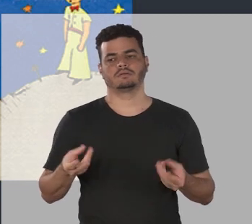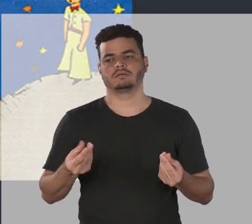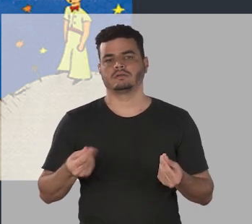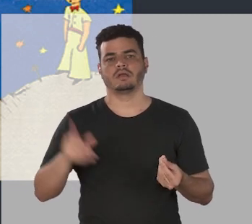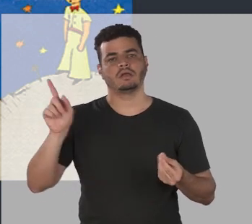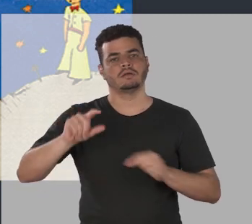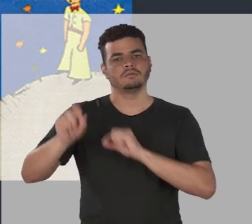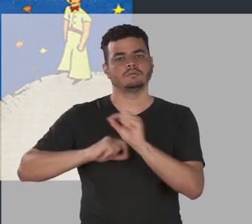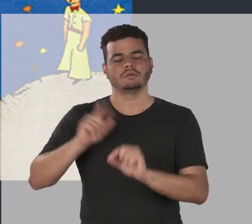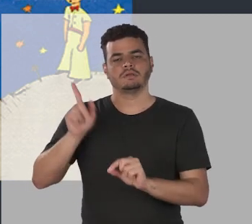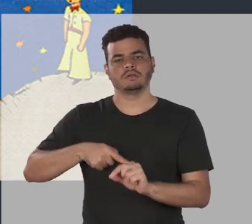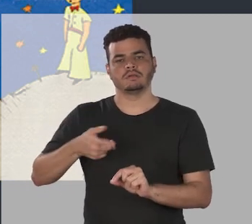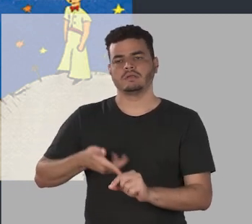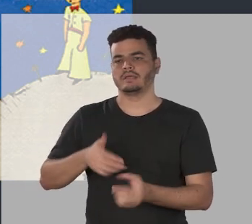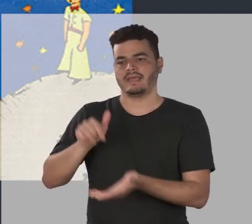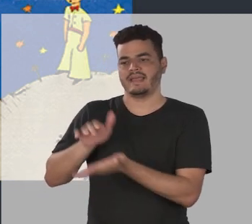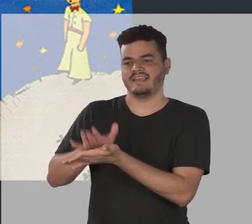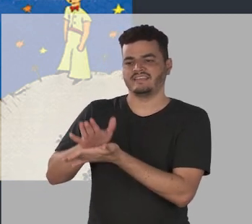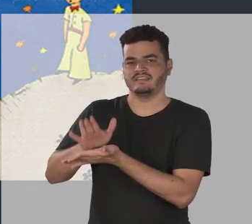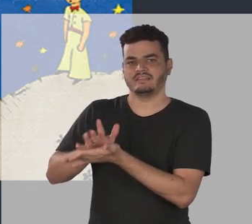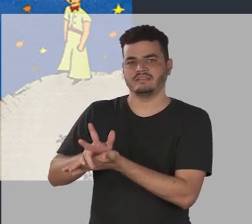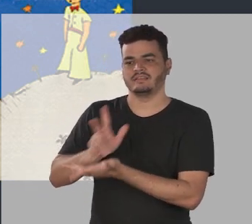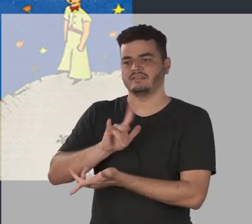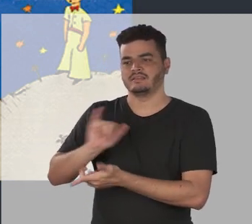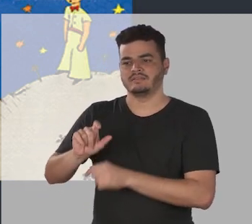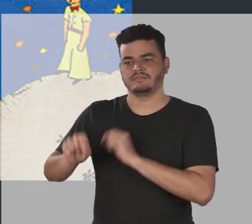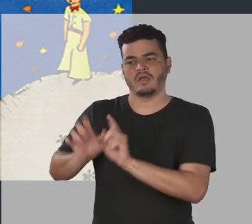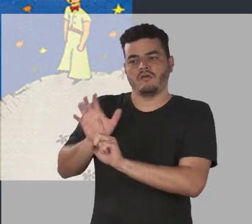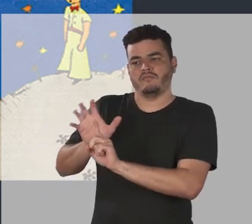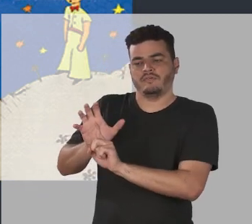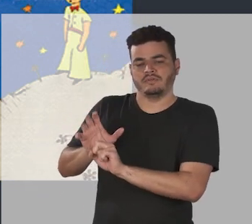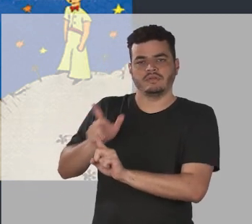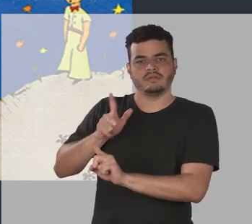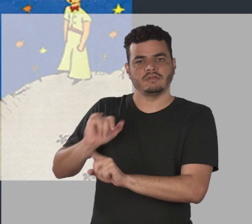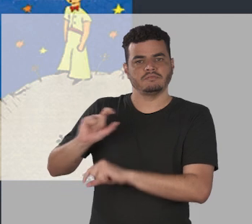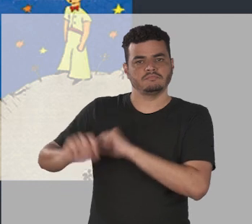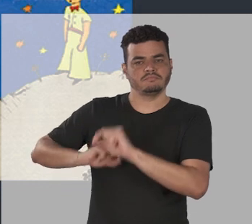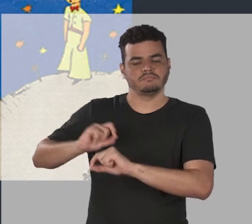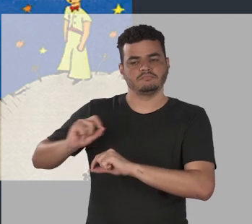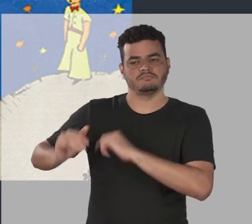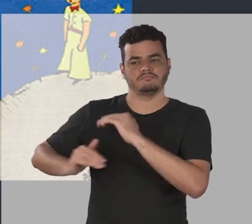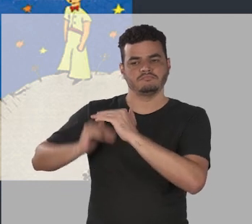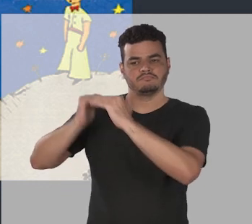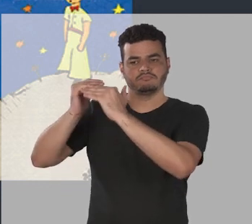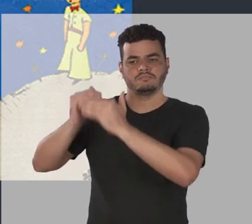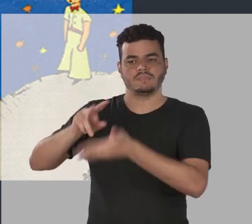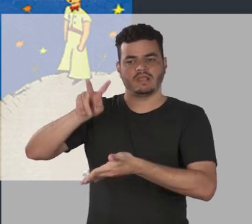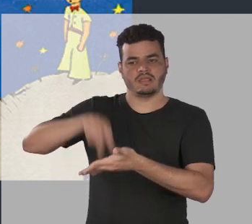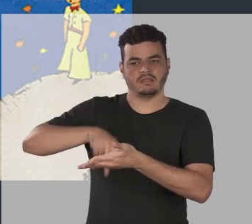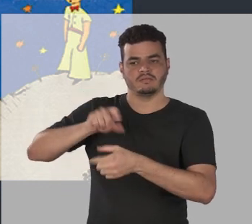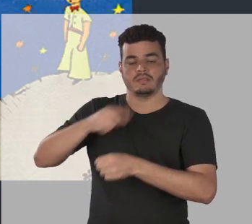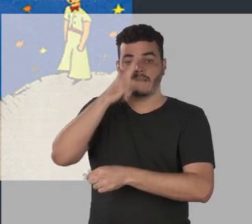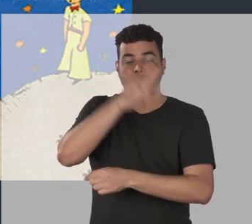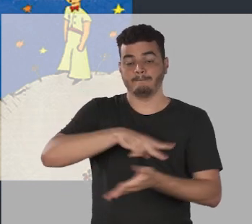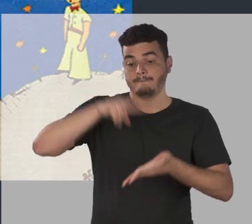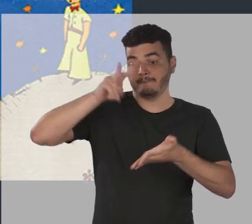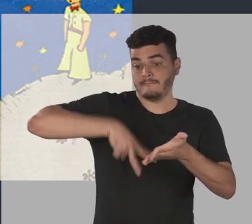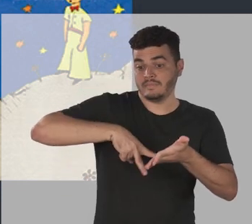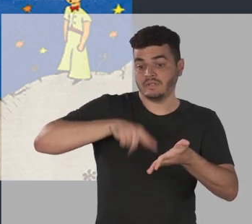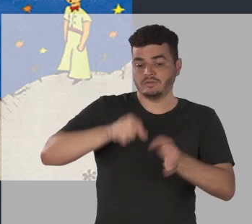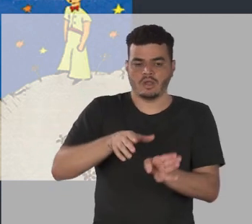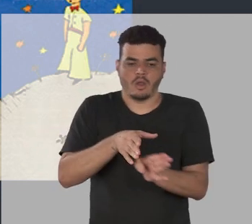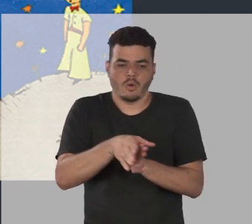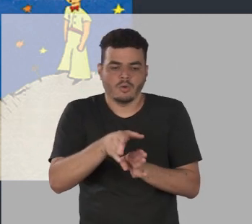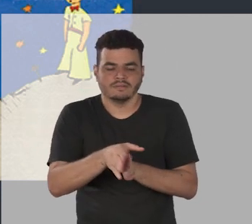são intervenções editoriais que operam justamente para realizar uma leitura guiada, né,